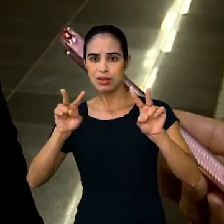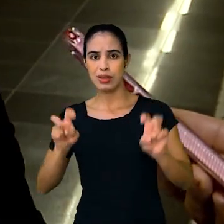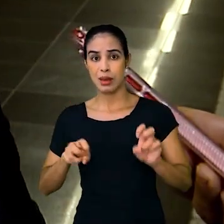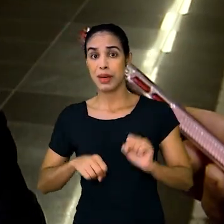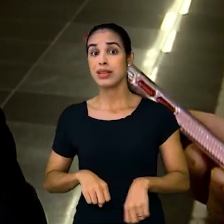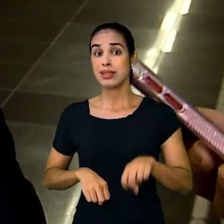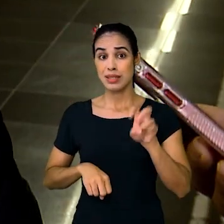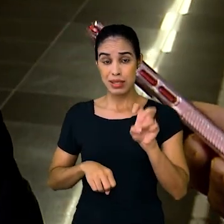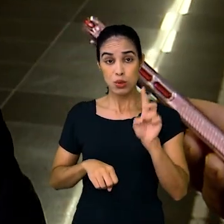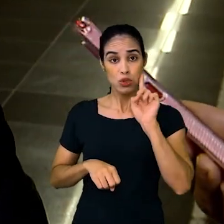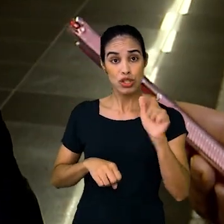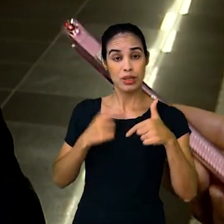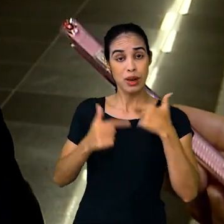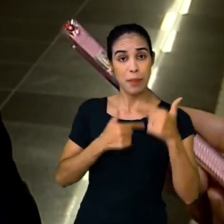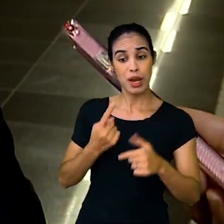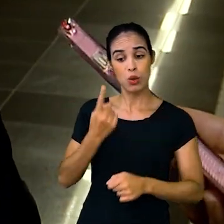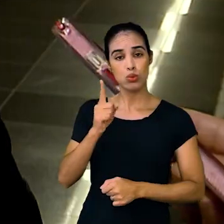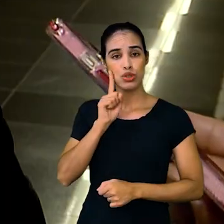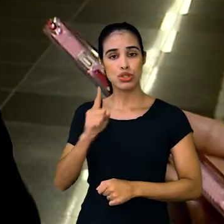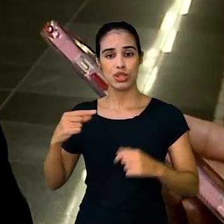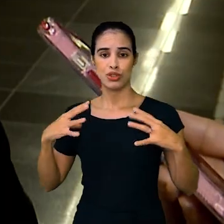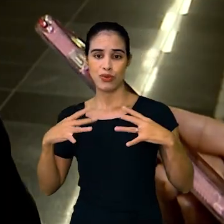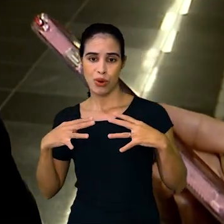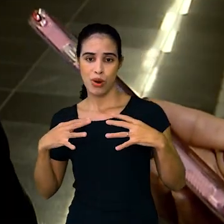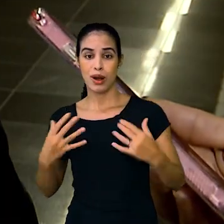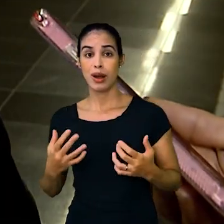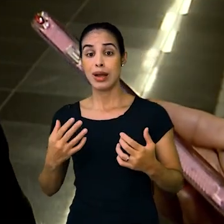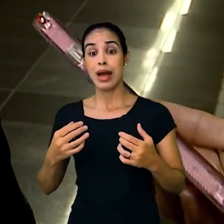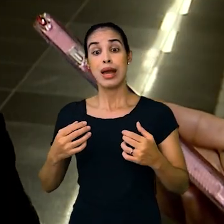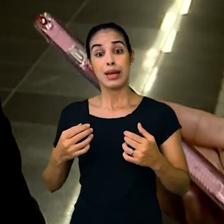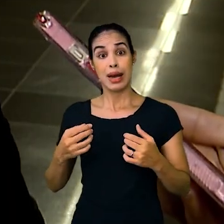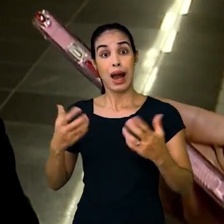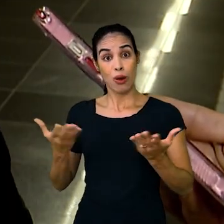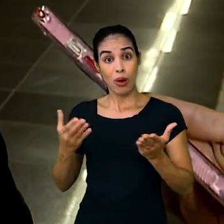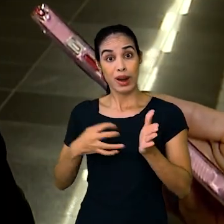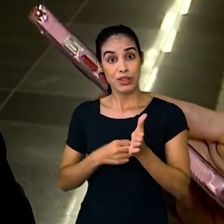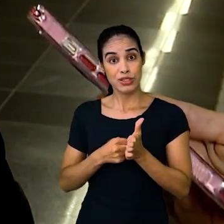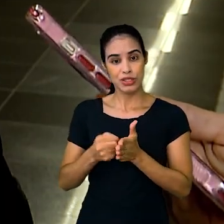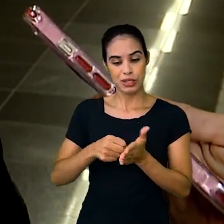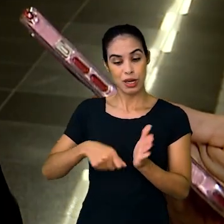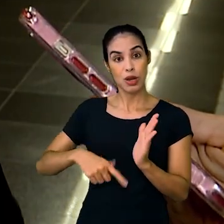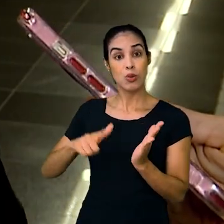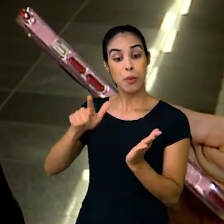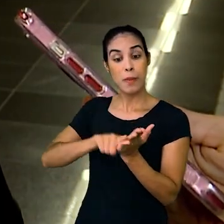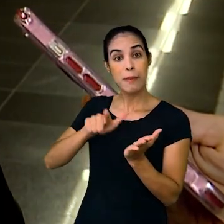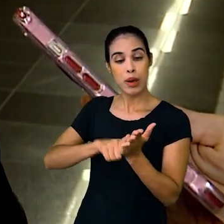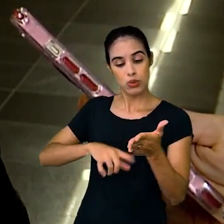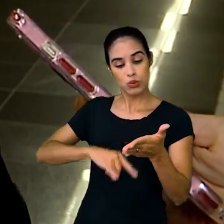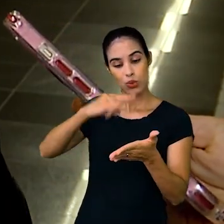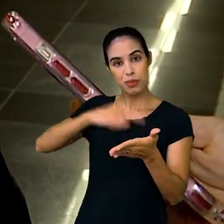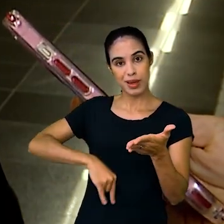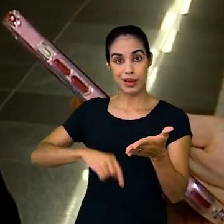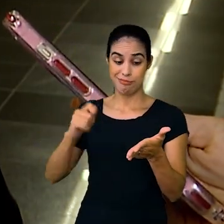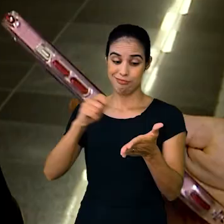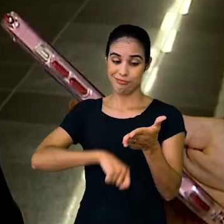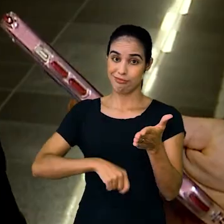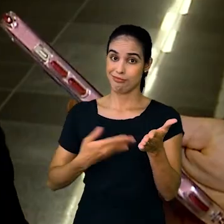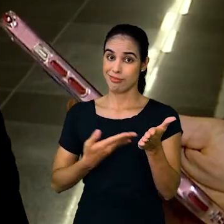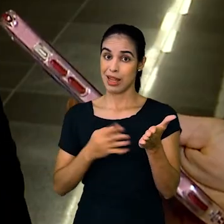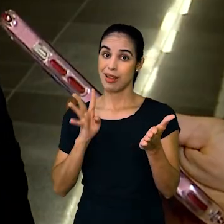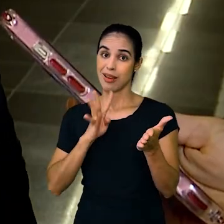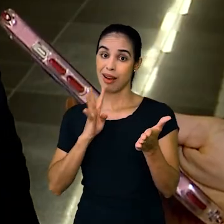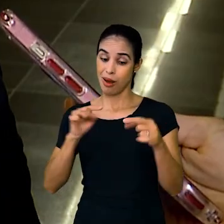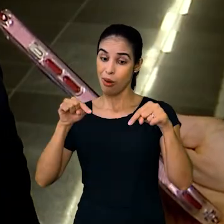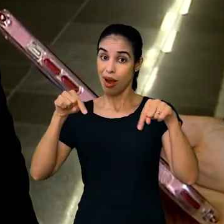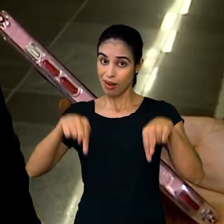os primeiros sindicatos no país a ter essa jornada de 5x1 registrada no papel. Que esse que é o bacana,